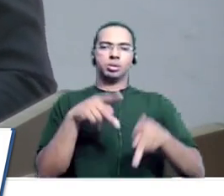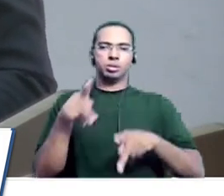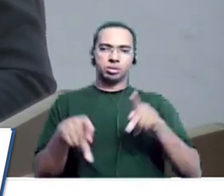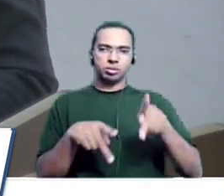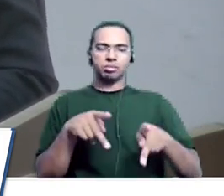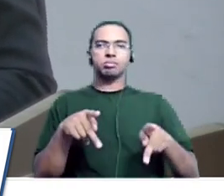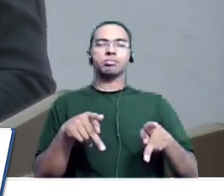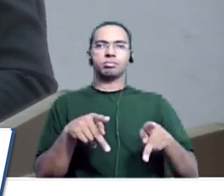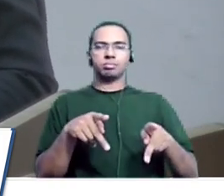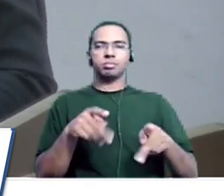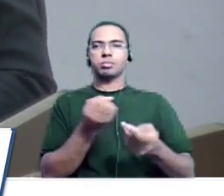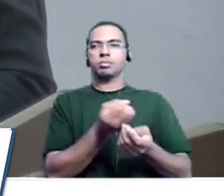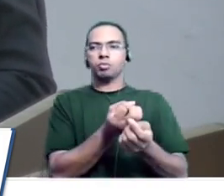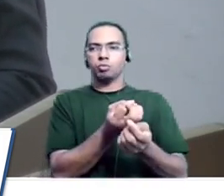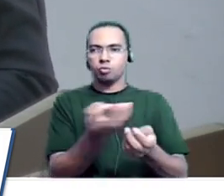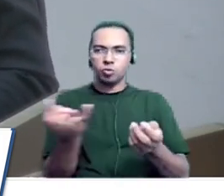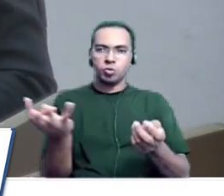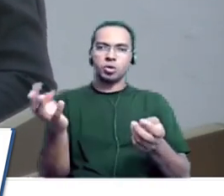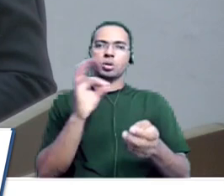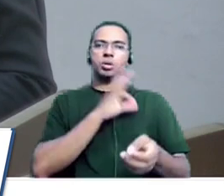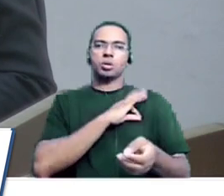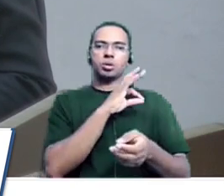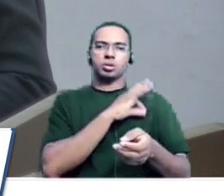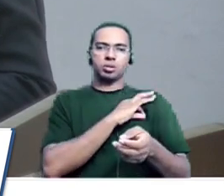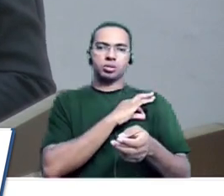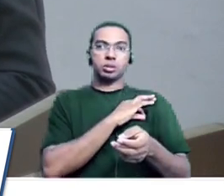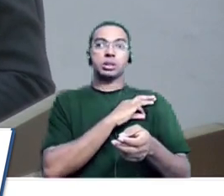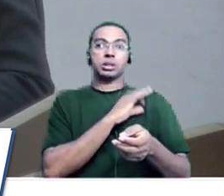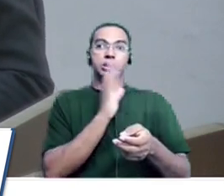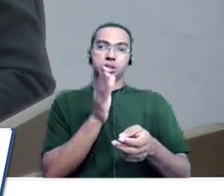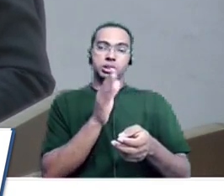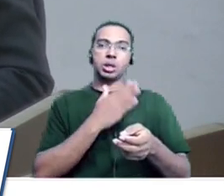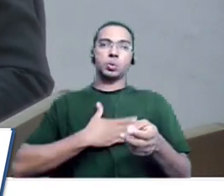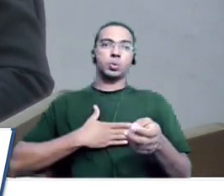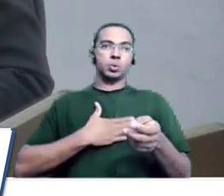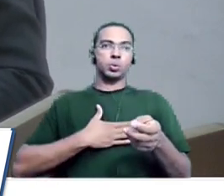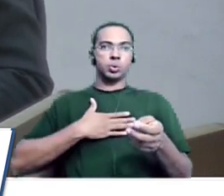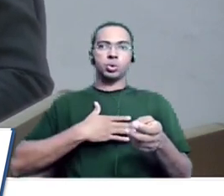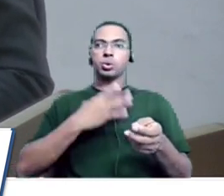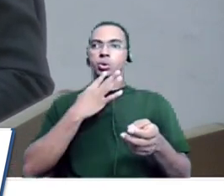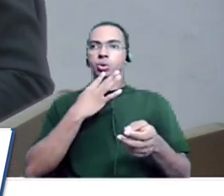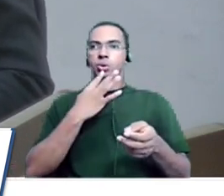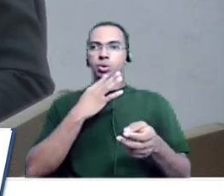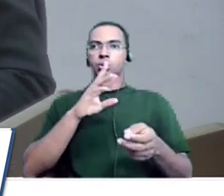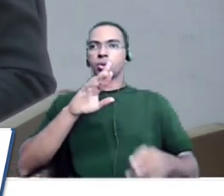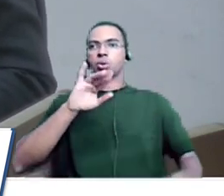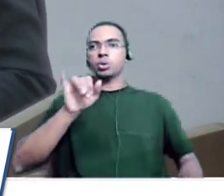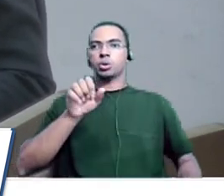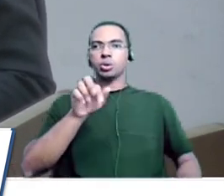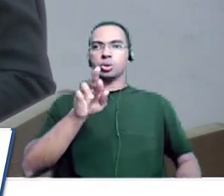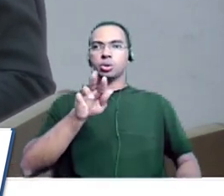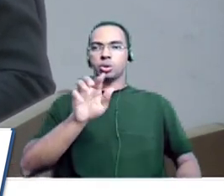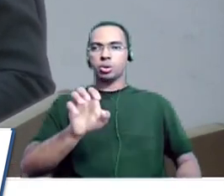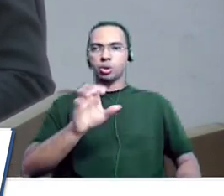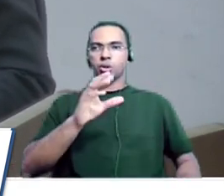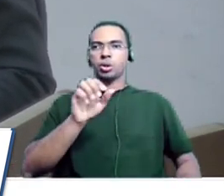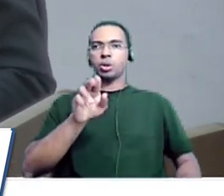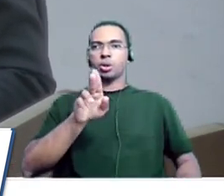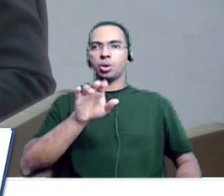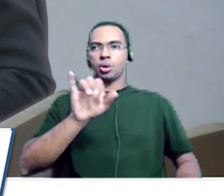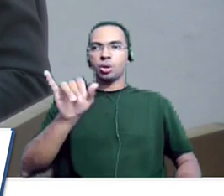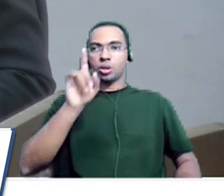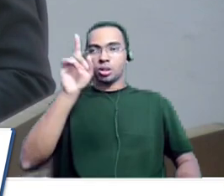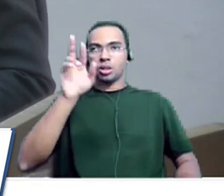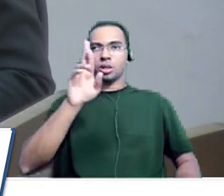E milhares de policiais. Eu tive o prazer de conhecer o Dr. Jorge Cury, em Ribeirão